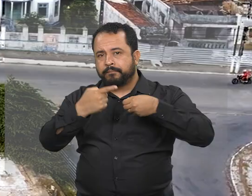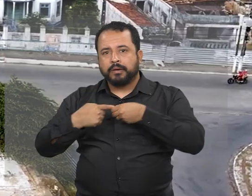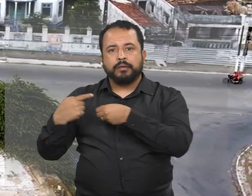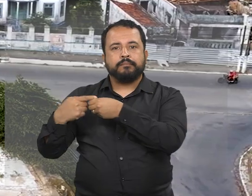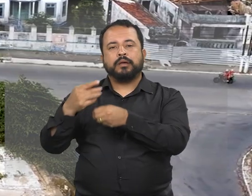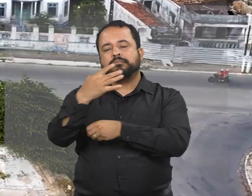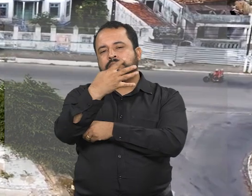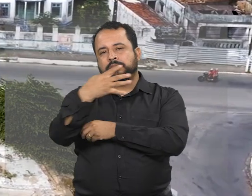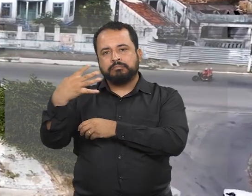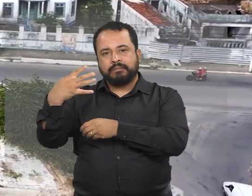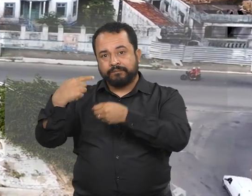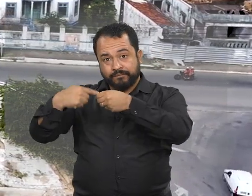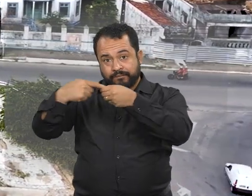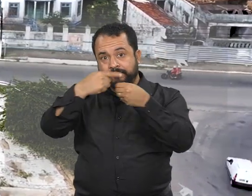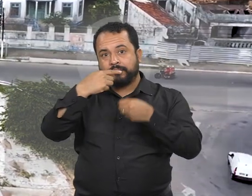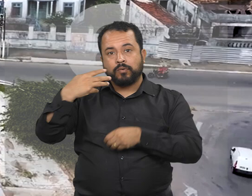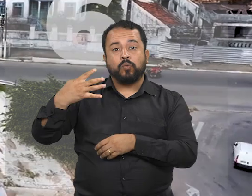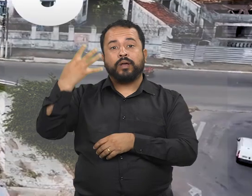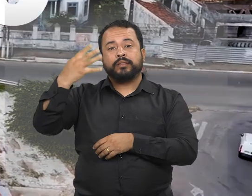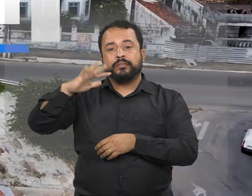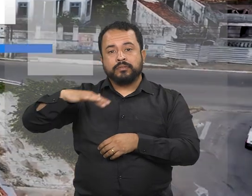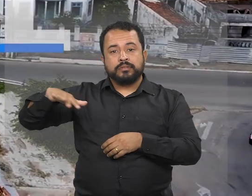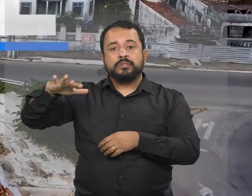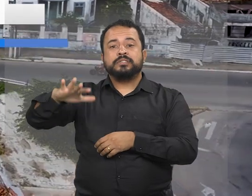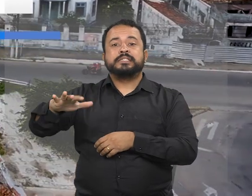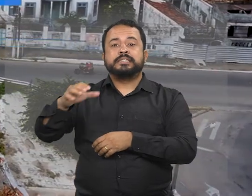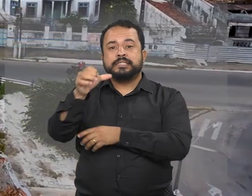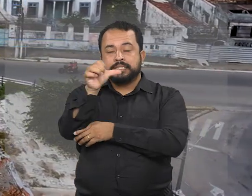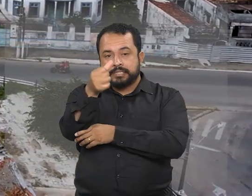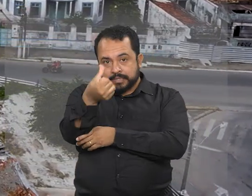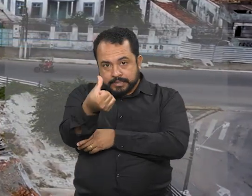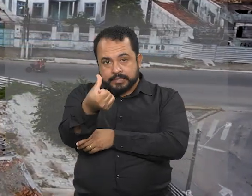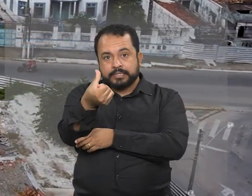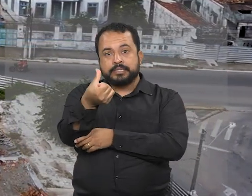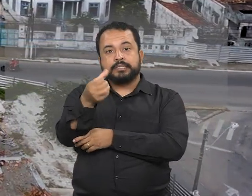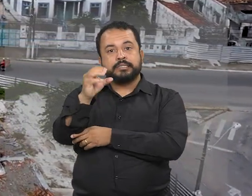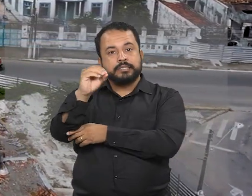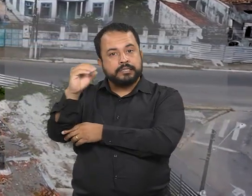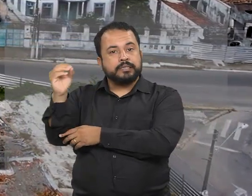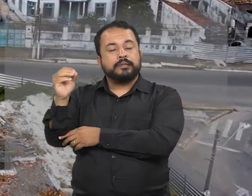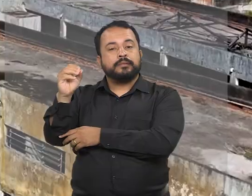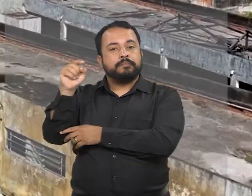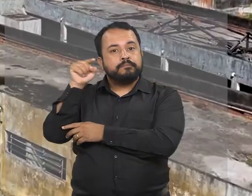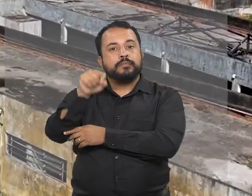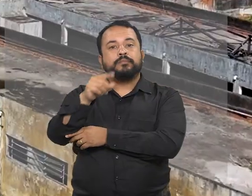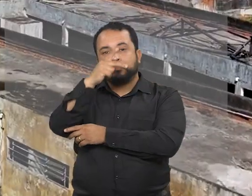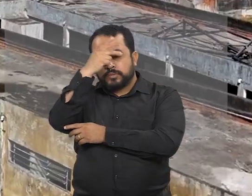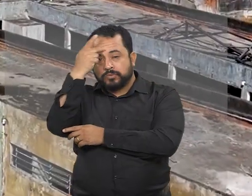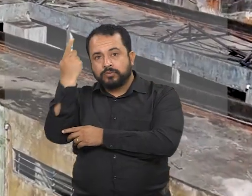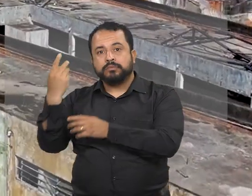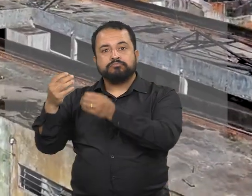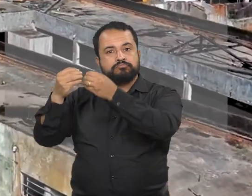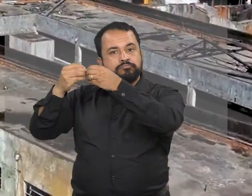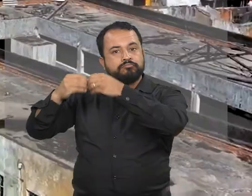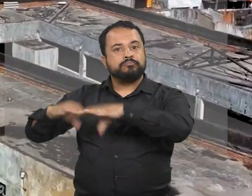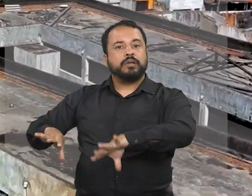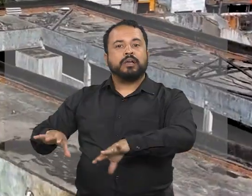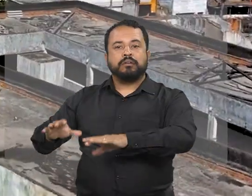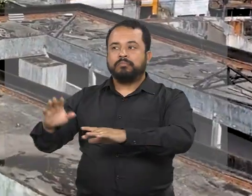Mutange. Atualmente o número de atingidos diretos é de cerca de 60 mil pessoas.